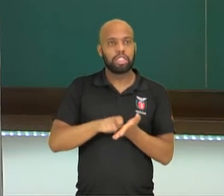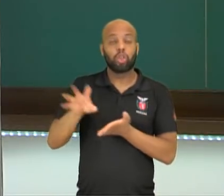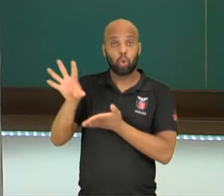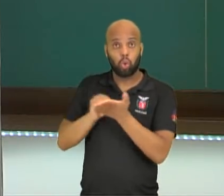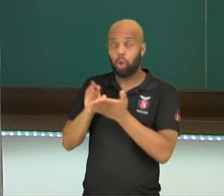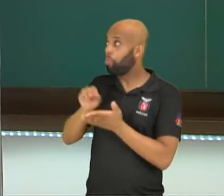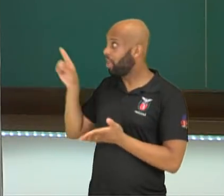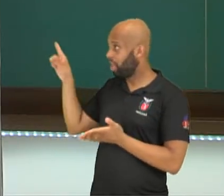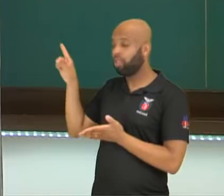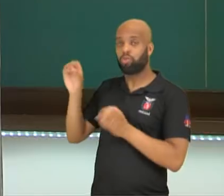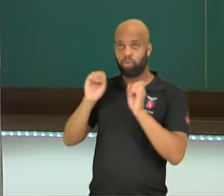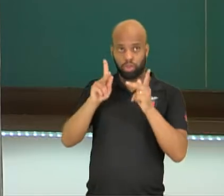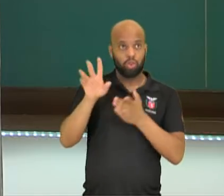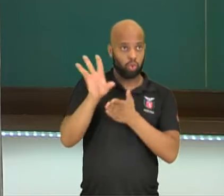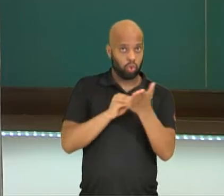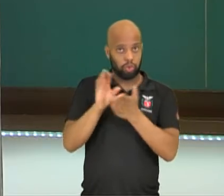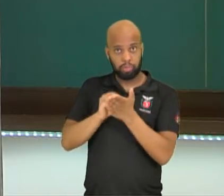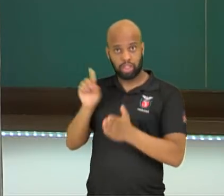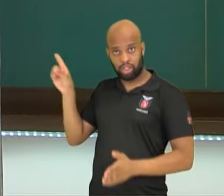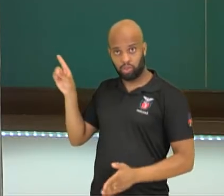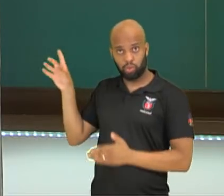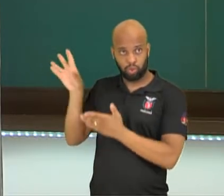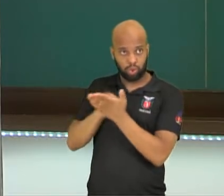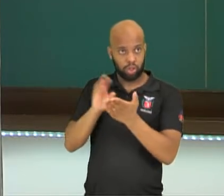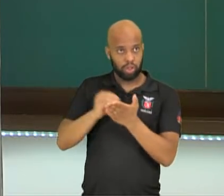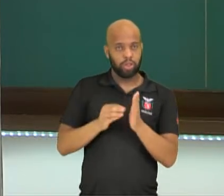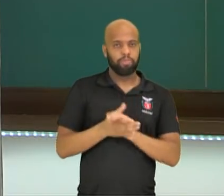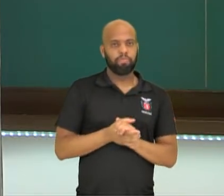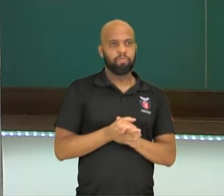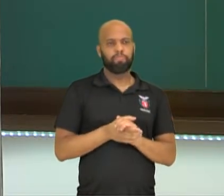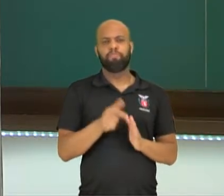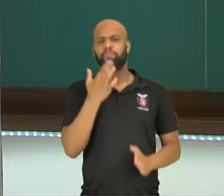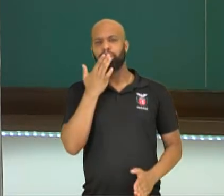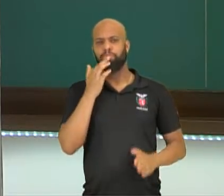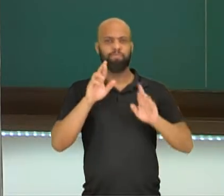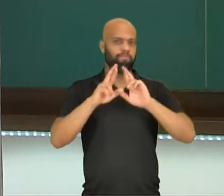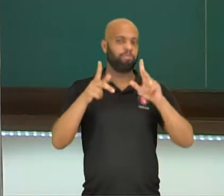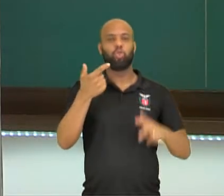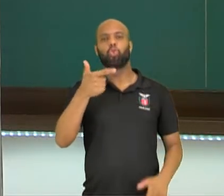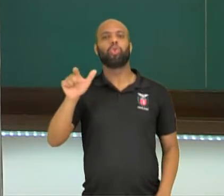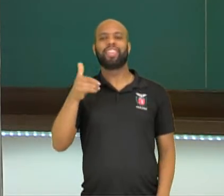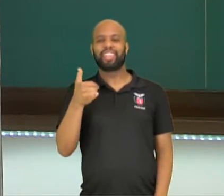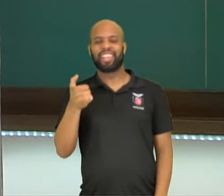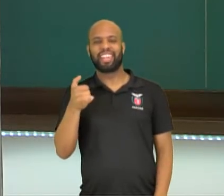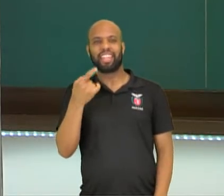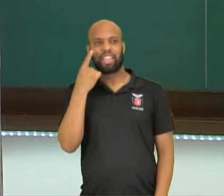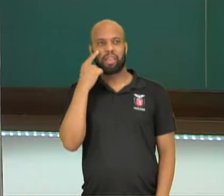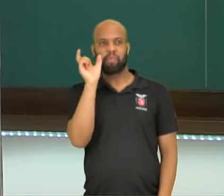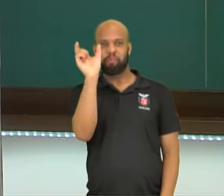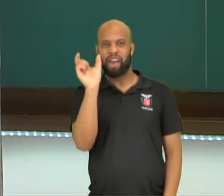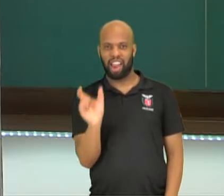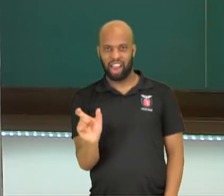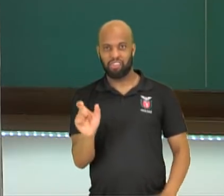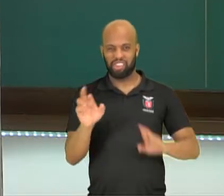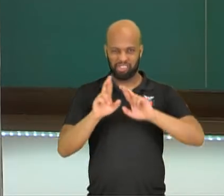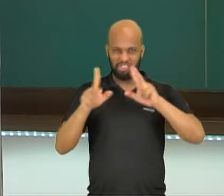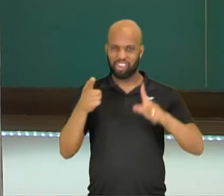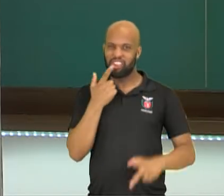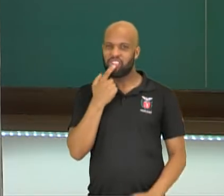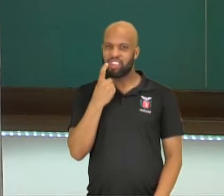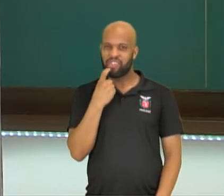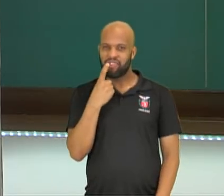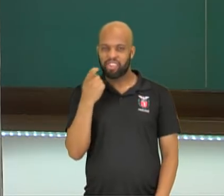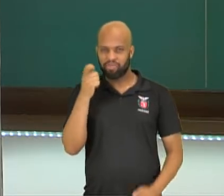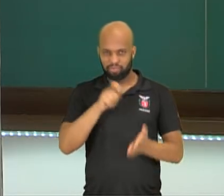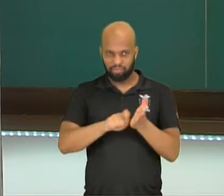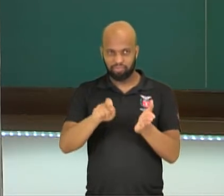favor. Eu vou ditando aqui para você, tá? Anota aí. Coloca com uma cor diferente a palavra verso e a palavra estrofe para marcar para você.